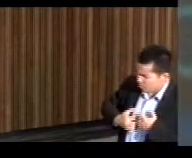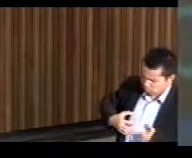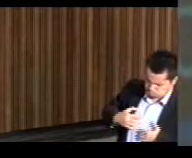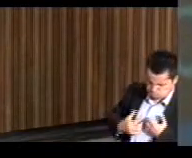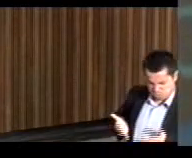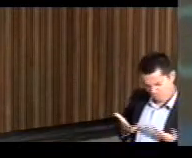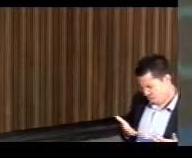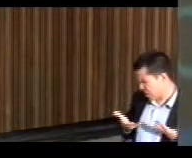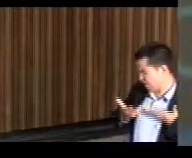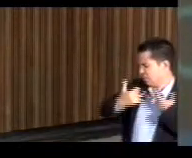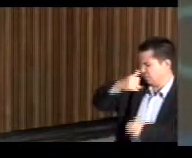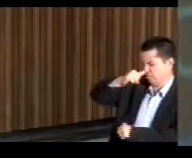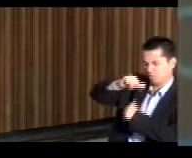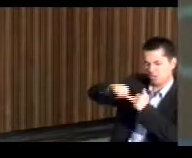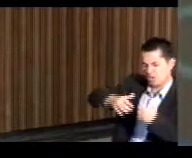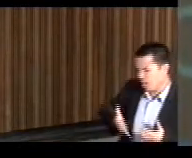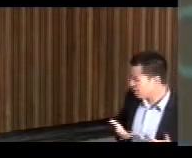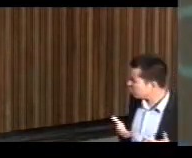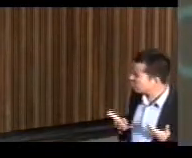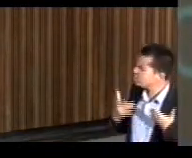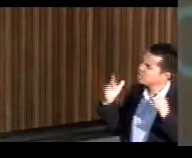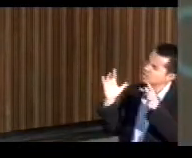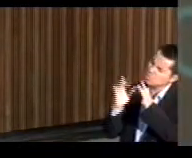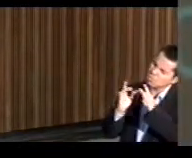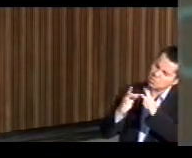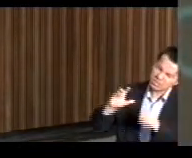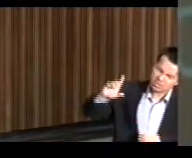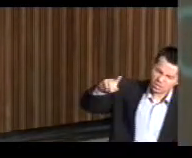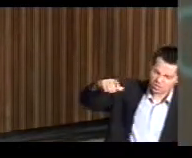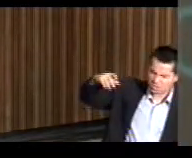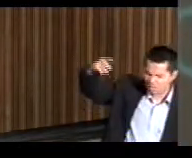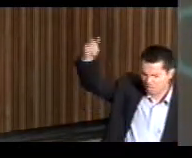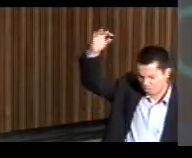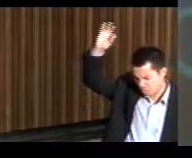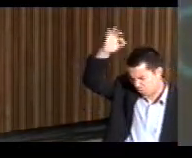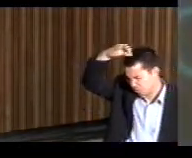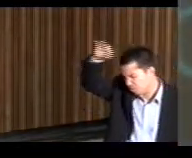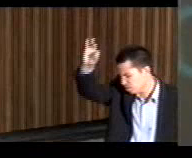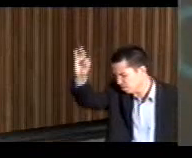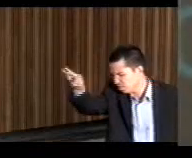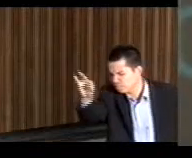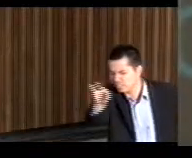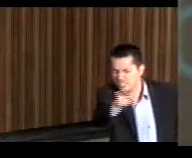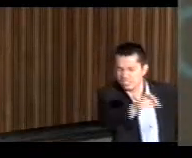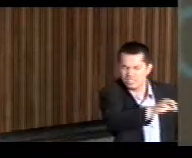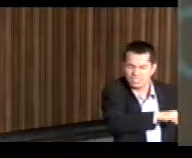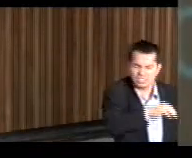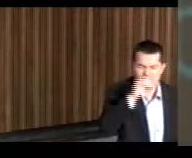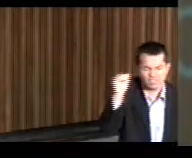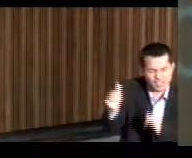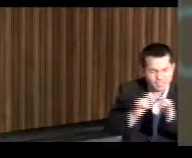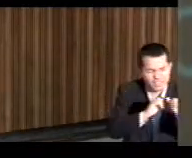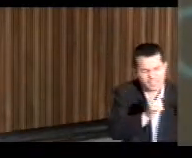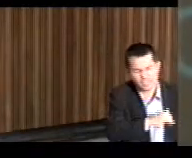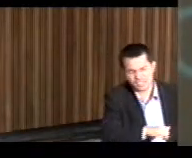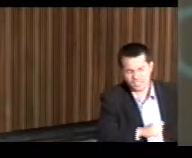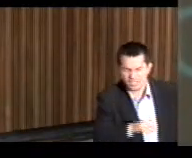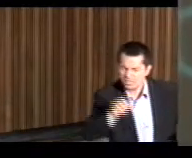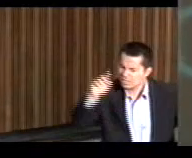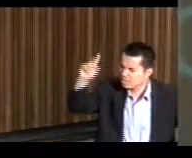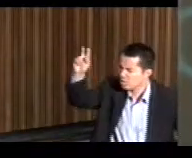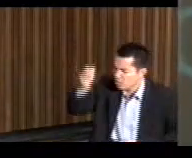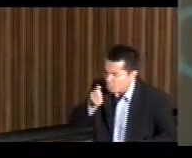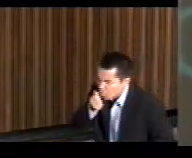alma veio de novo, Pai. Vem com Teu Espírito, vem com Teu Espírito agora. Sopra o